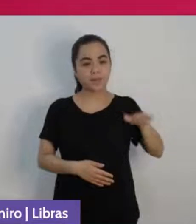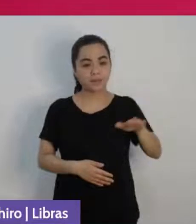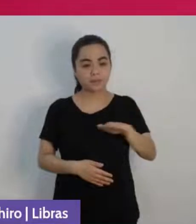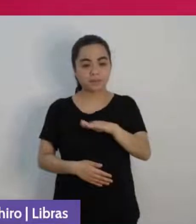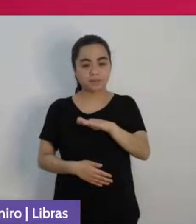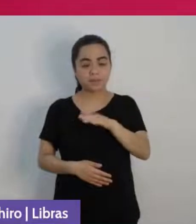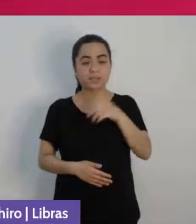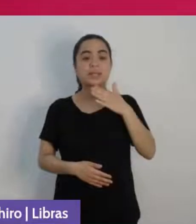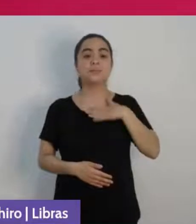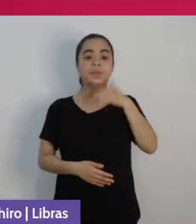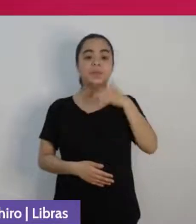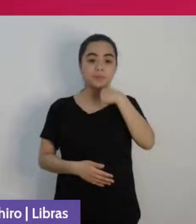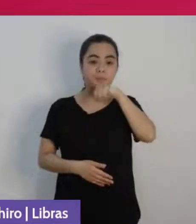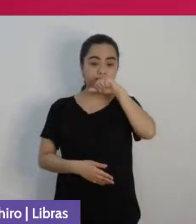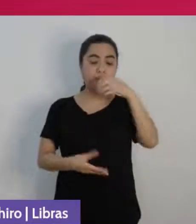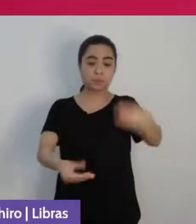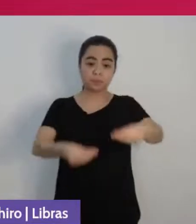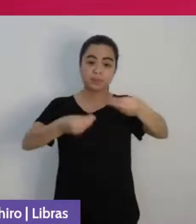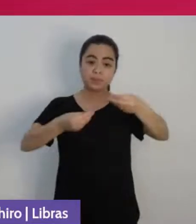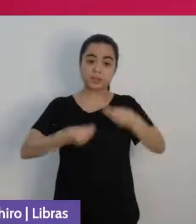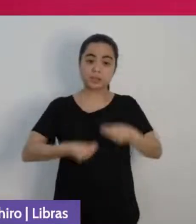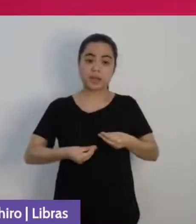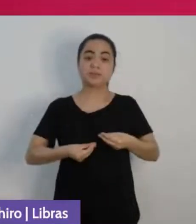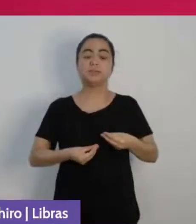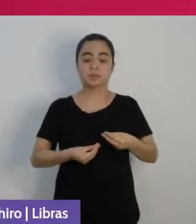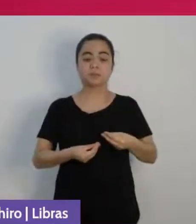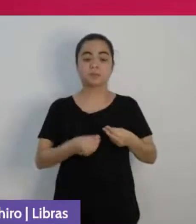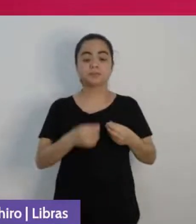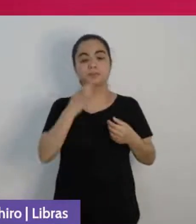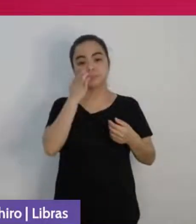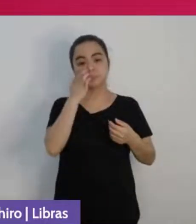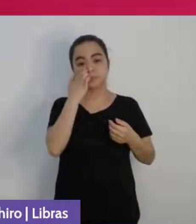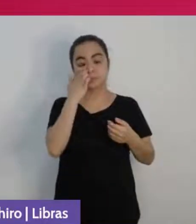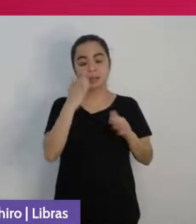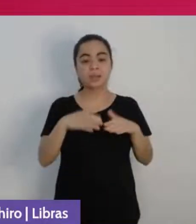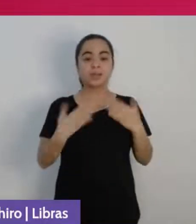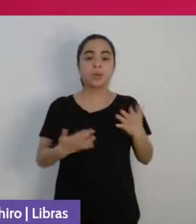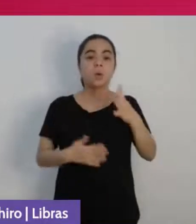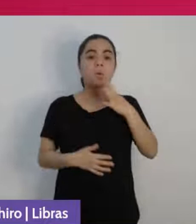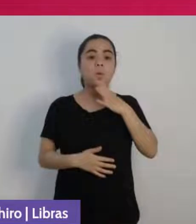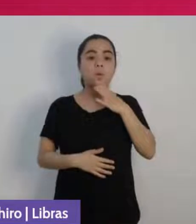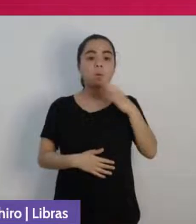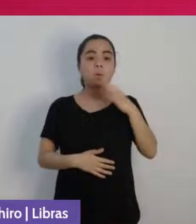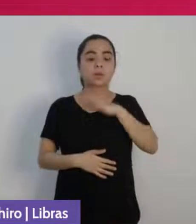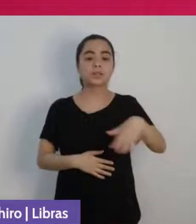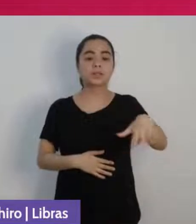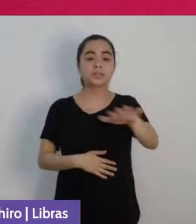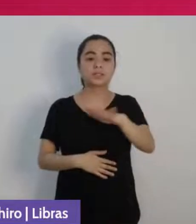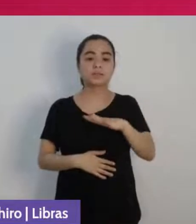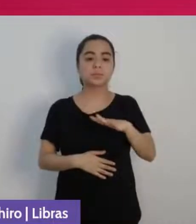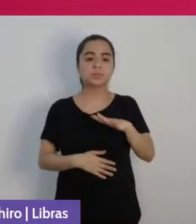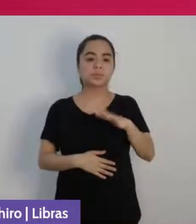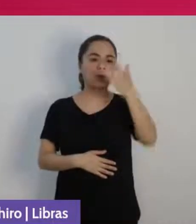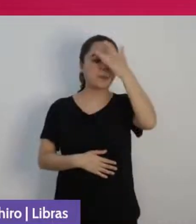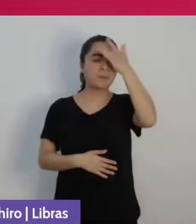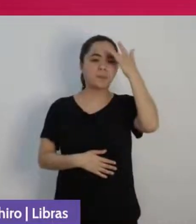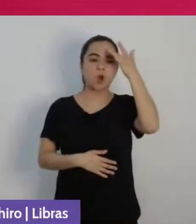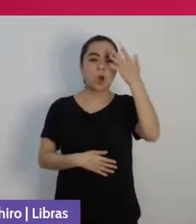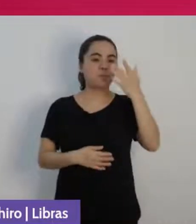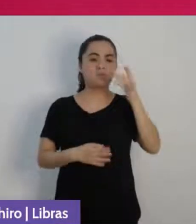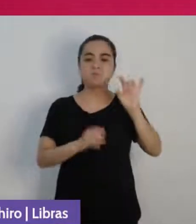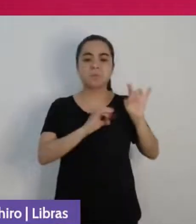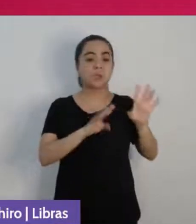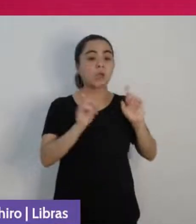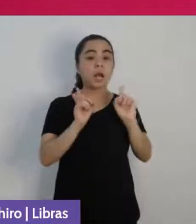que hoje seria de colecionador. Então, o conhecimento ninguém tira da gente. O